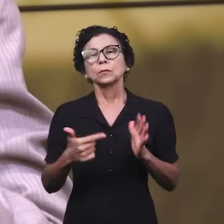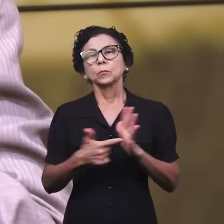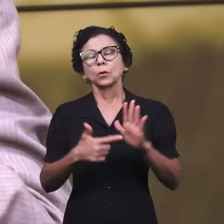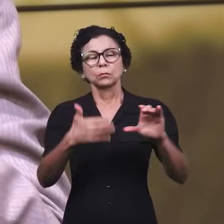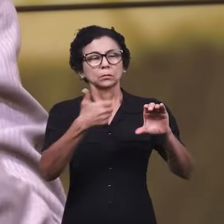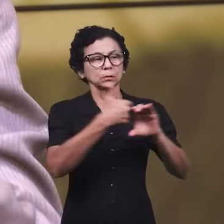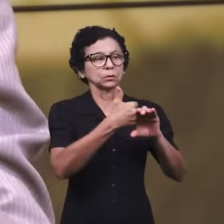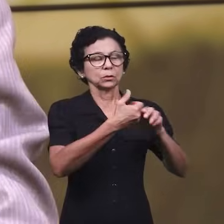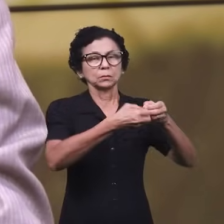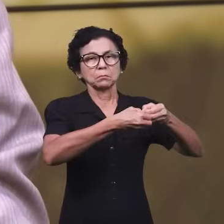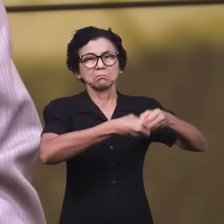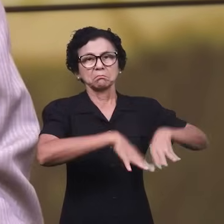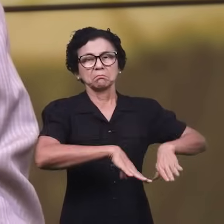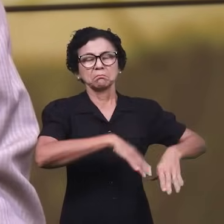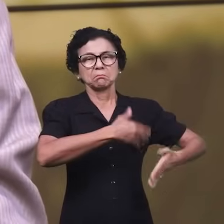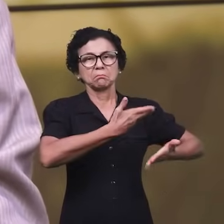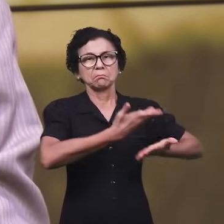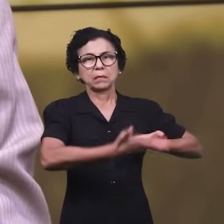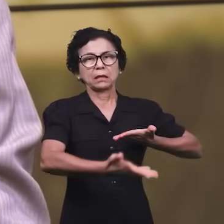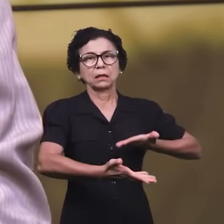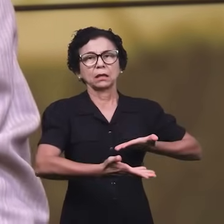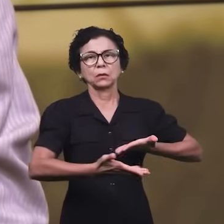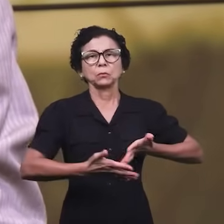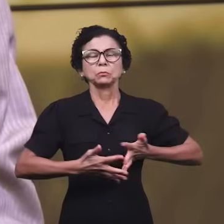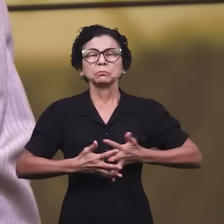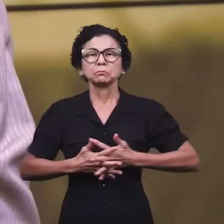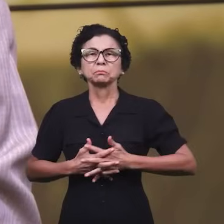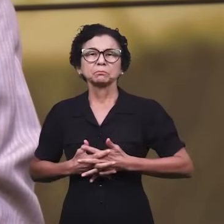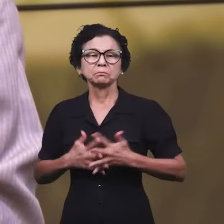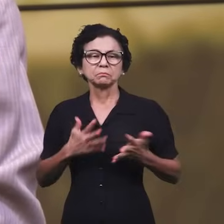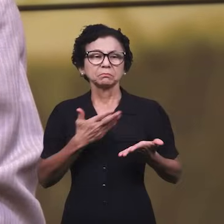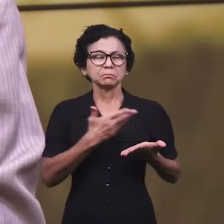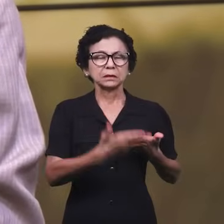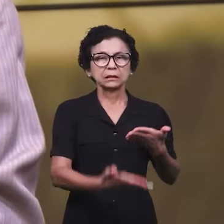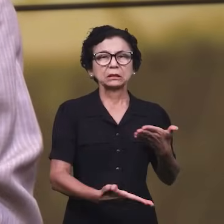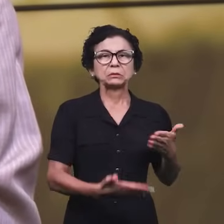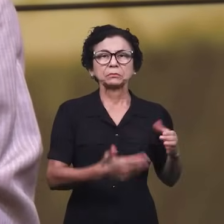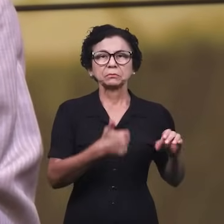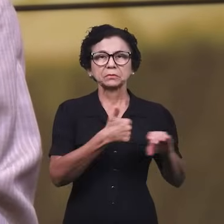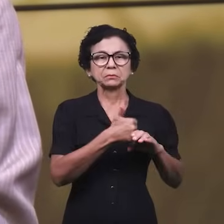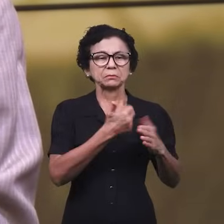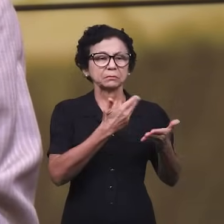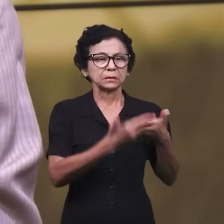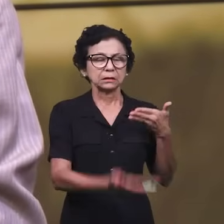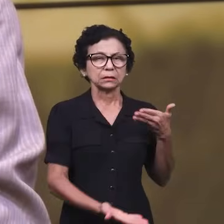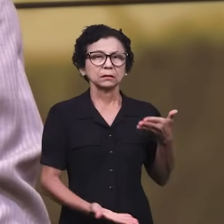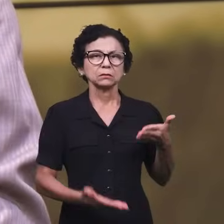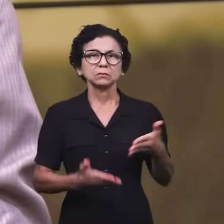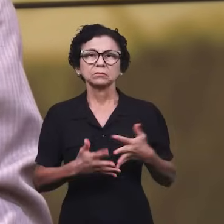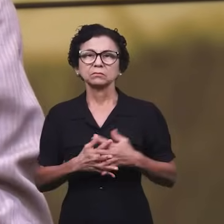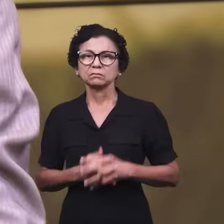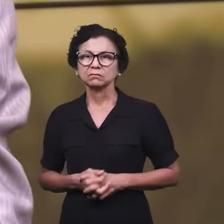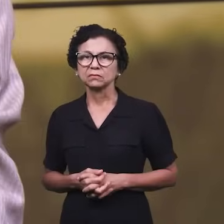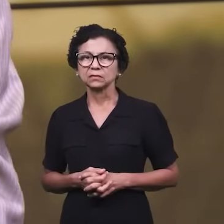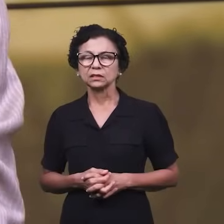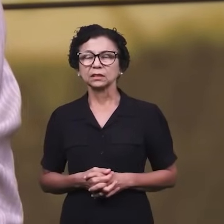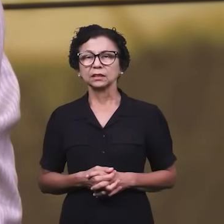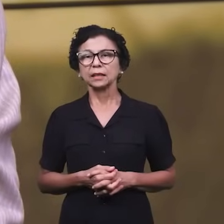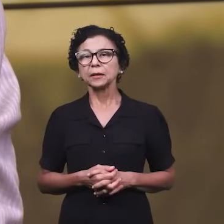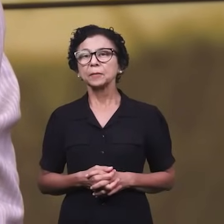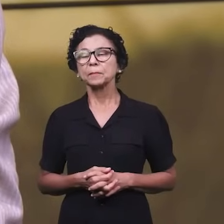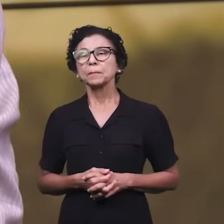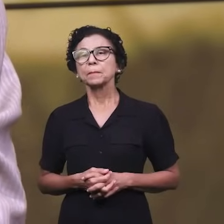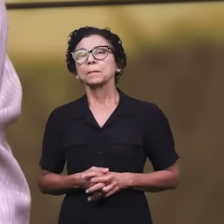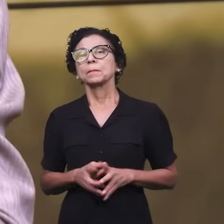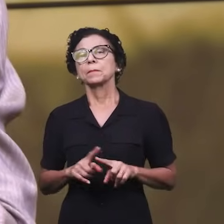se moldou o mundo mas uma obra em que se nós vivermos esta obra nós temos o que passar paraa